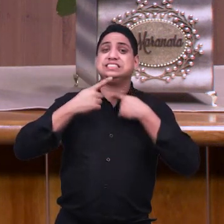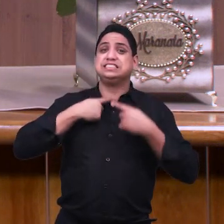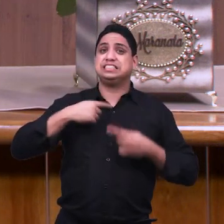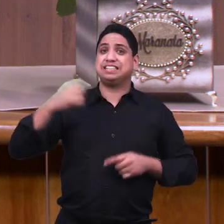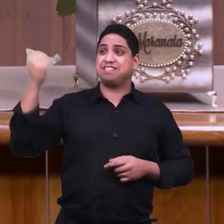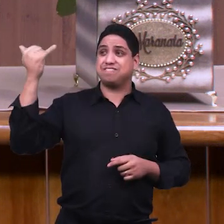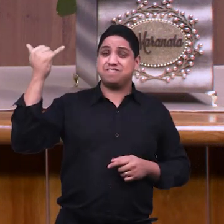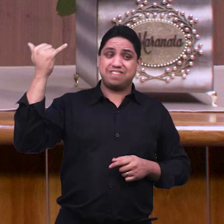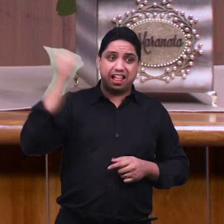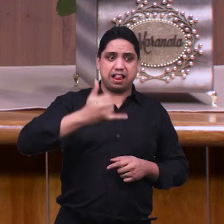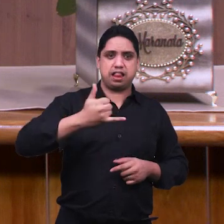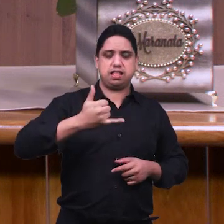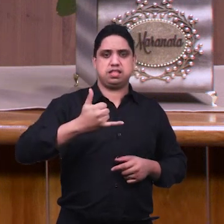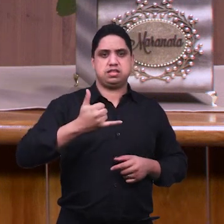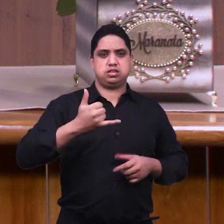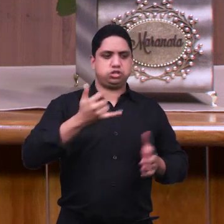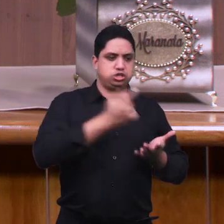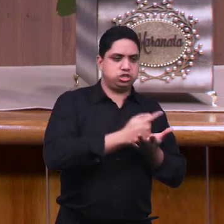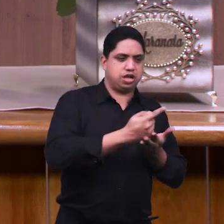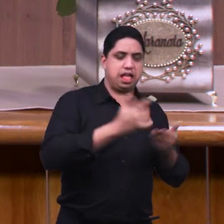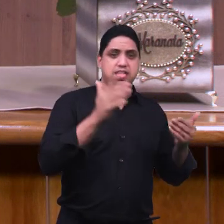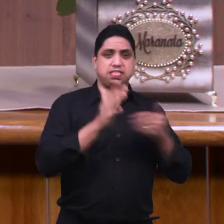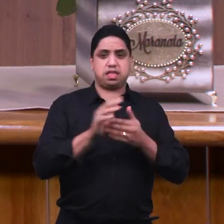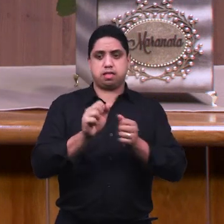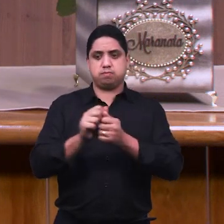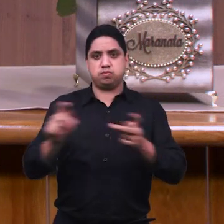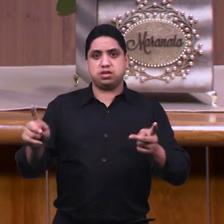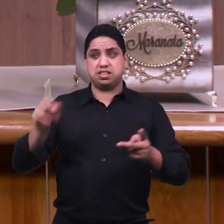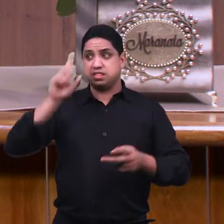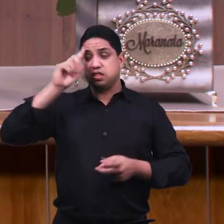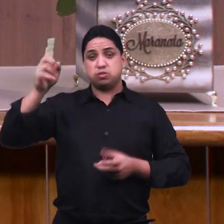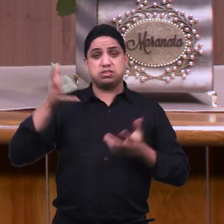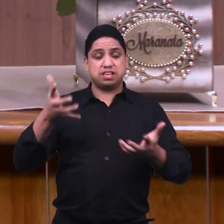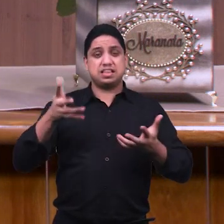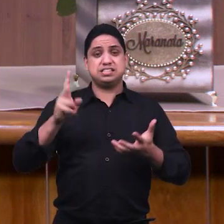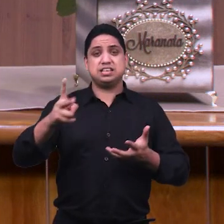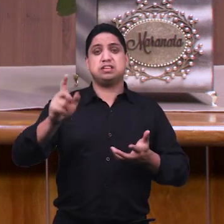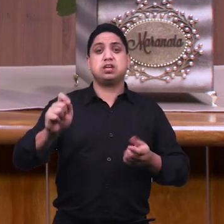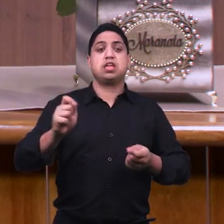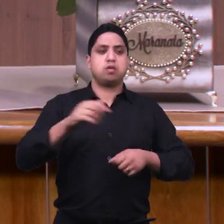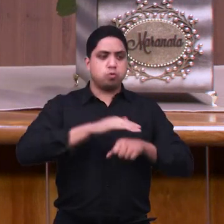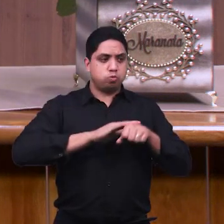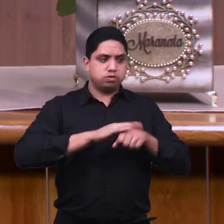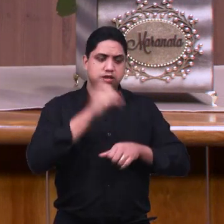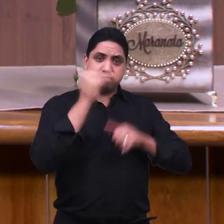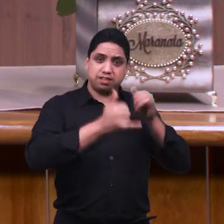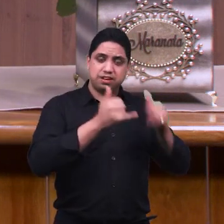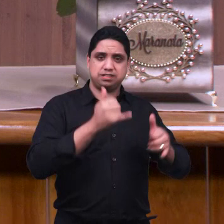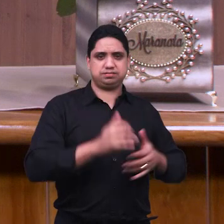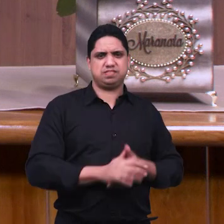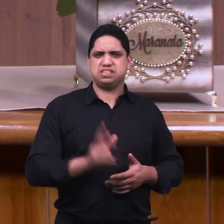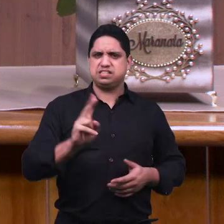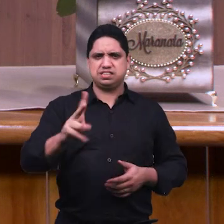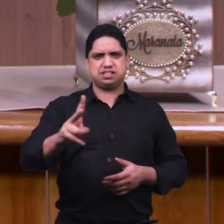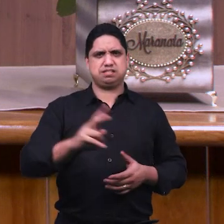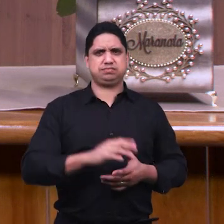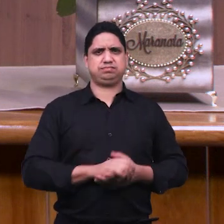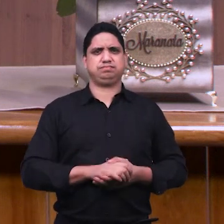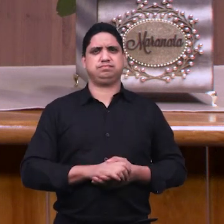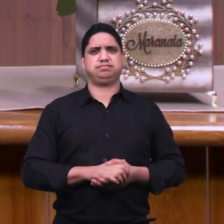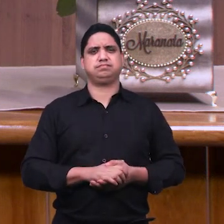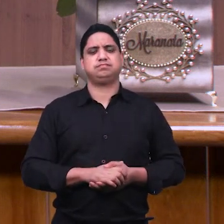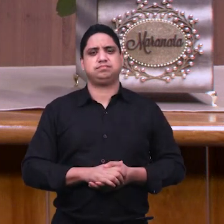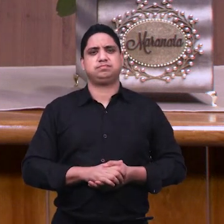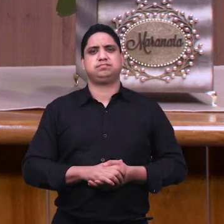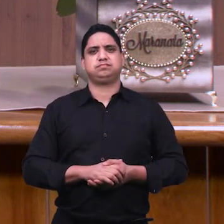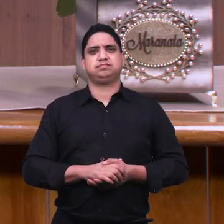desde Gênesis a Apocalipse, Deus sempre quer dialogar com o homem, aqueles que querem servir, ele quer falar com essas pessoas, quer falar com o